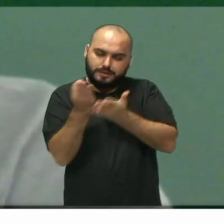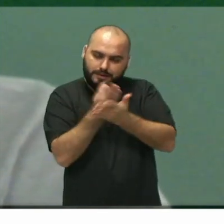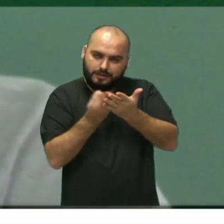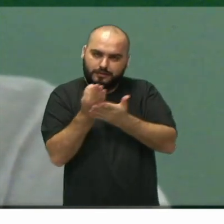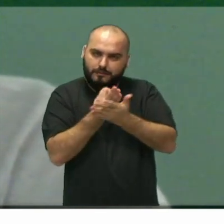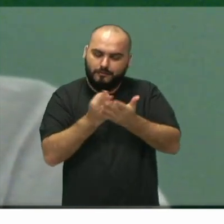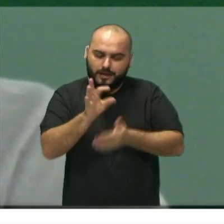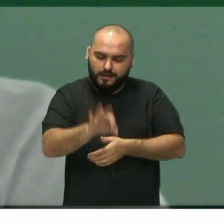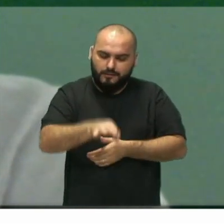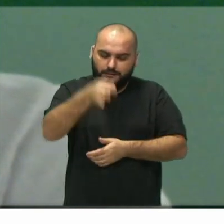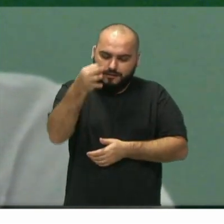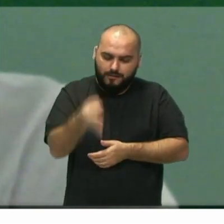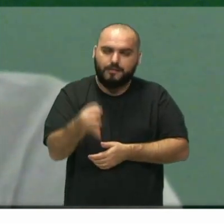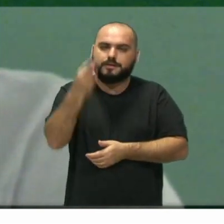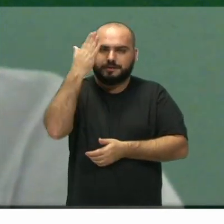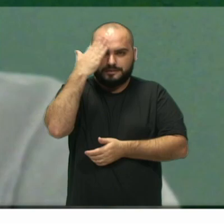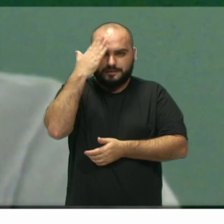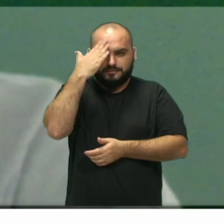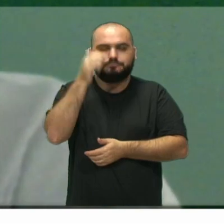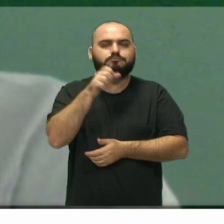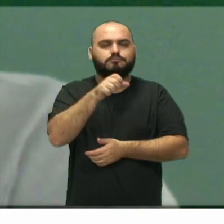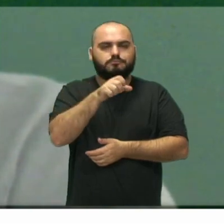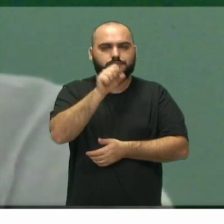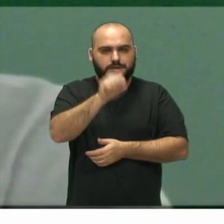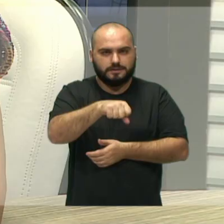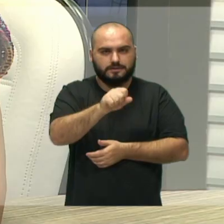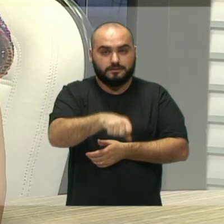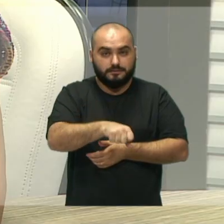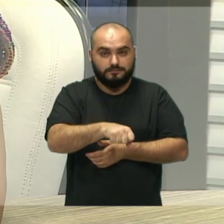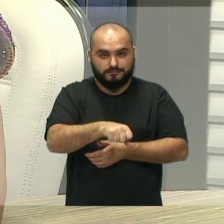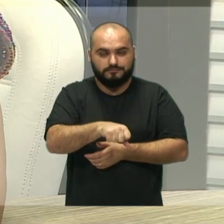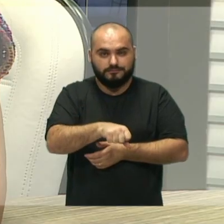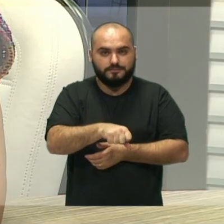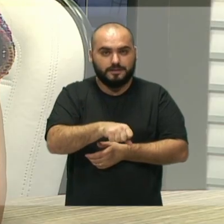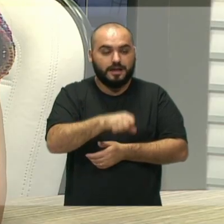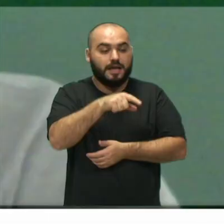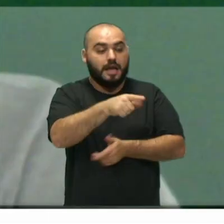de qualidade, e isso só vai perpetuar o problema.